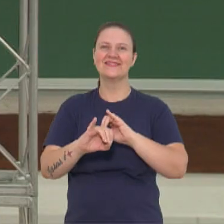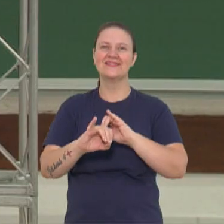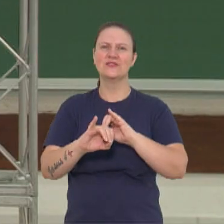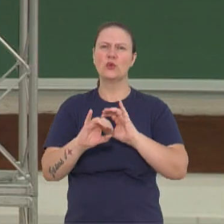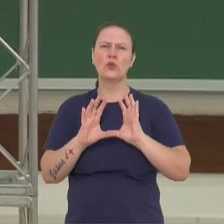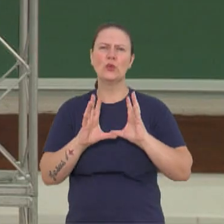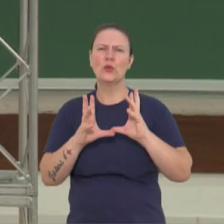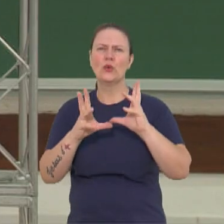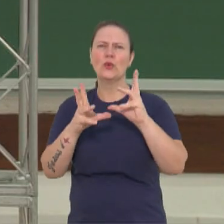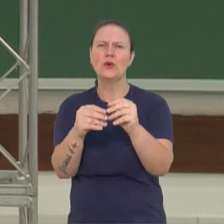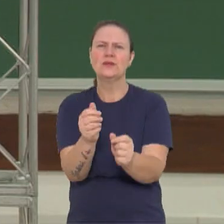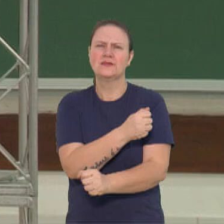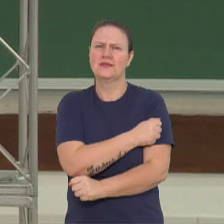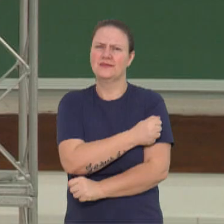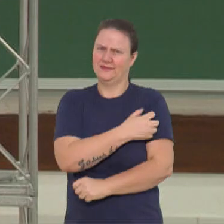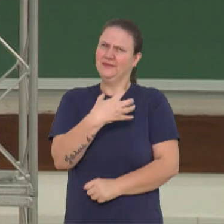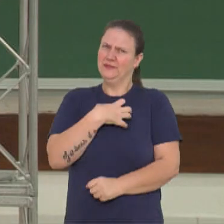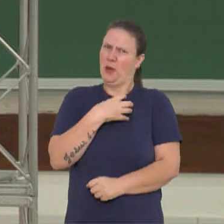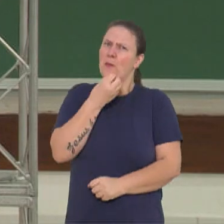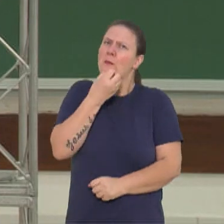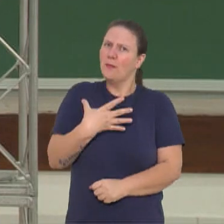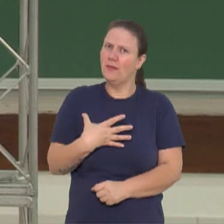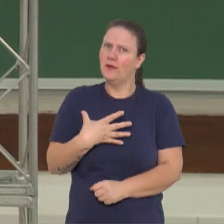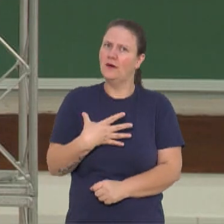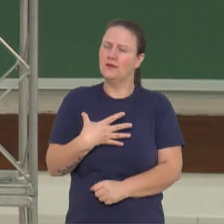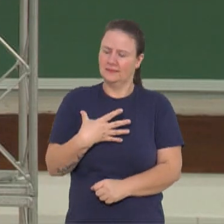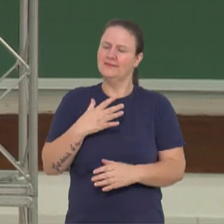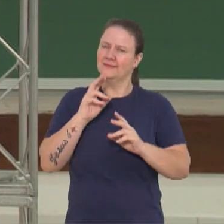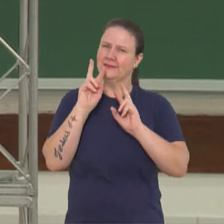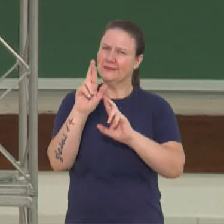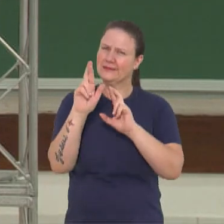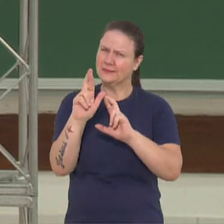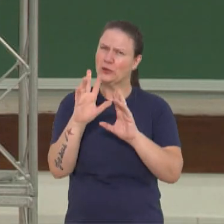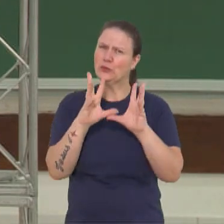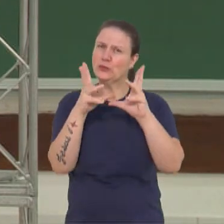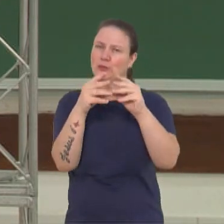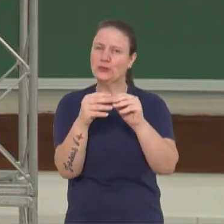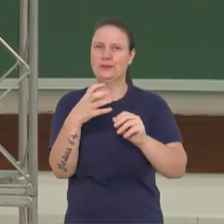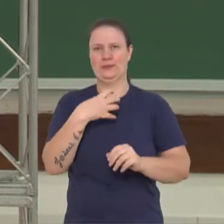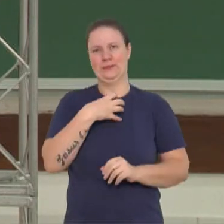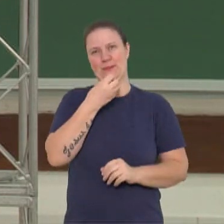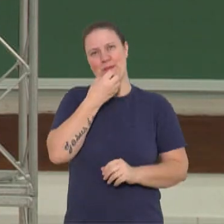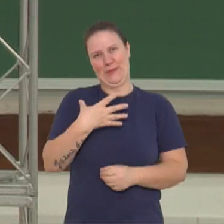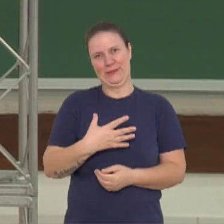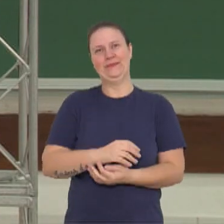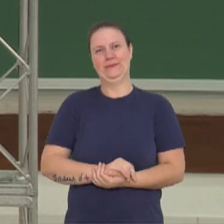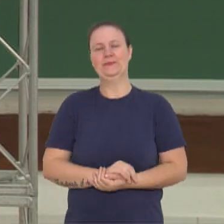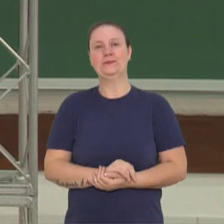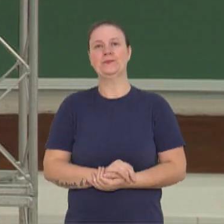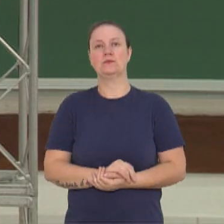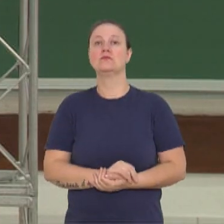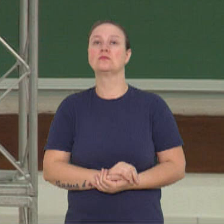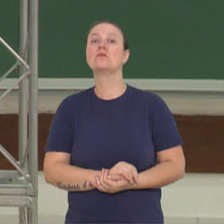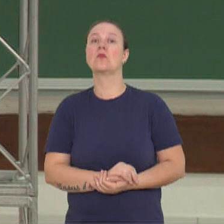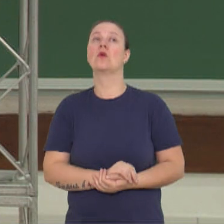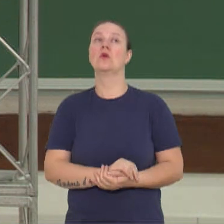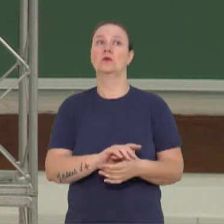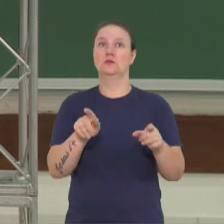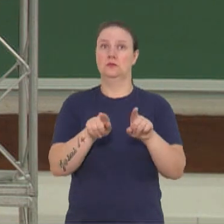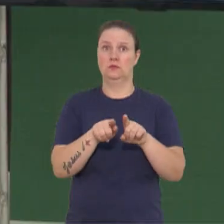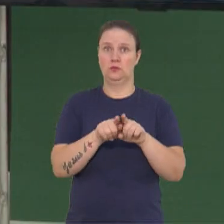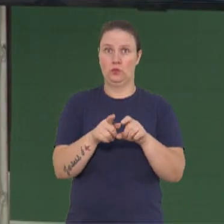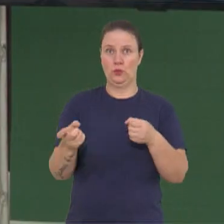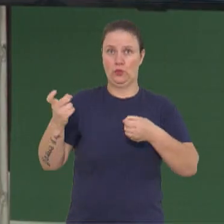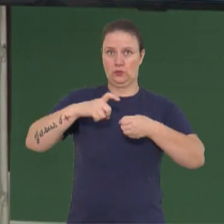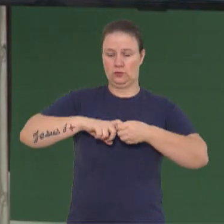Olá pessoal, vocês estão bem? Espero que estejam bem. Pessoal, voltamos agora, ainda